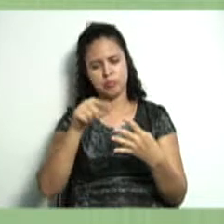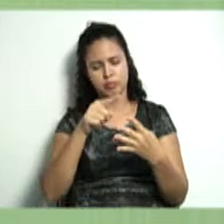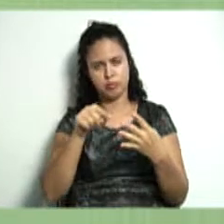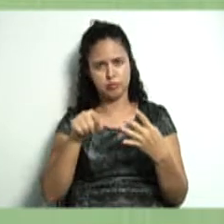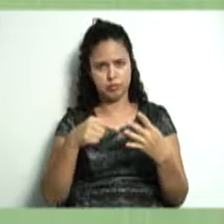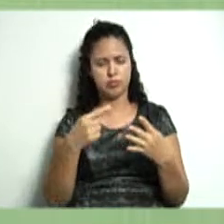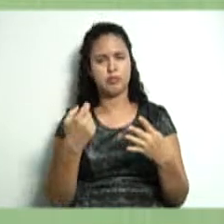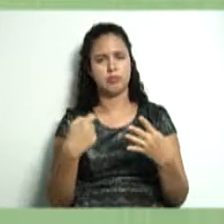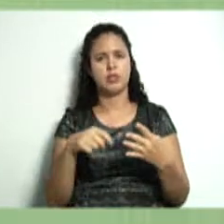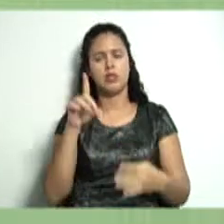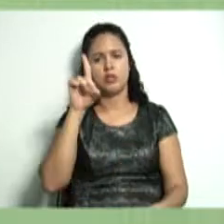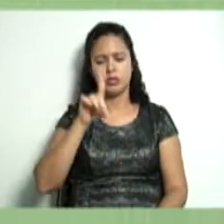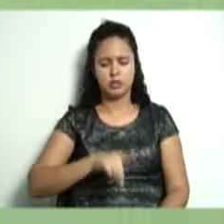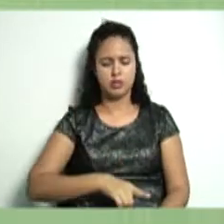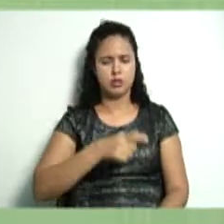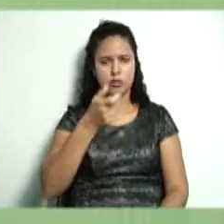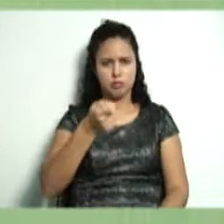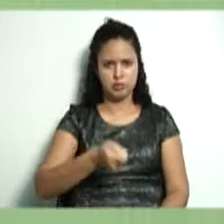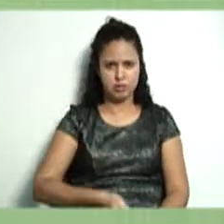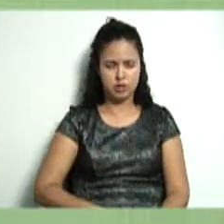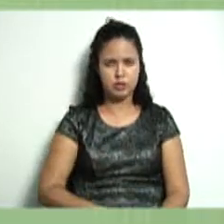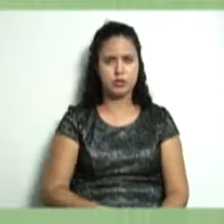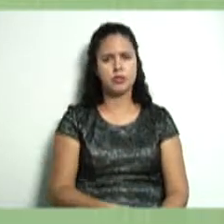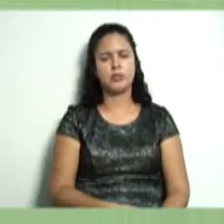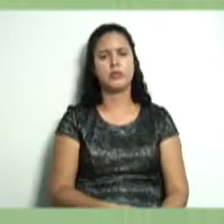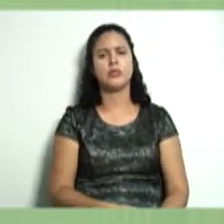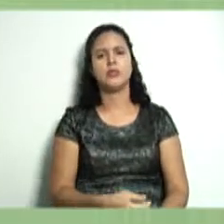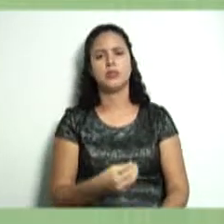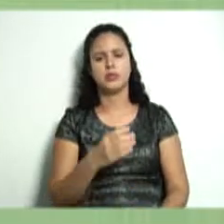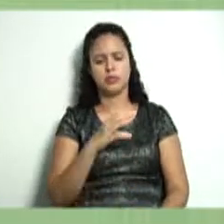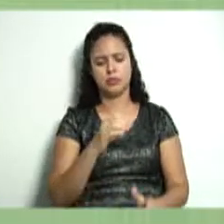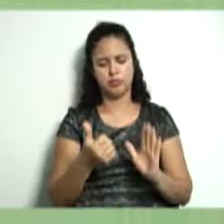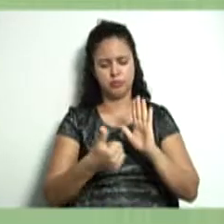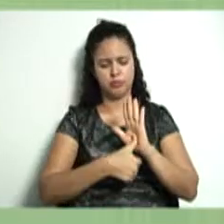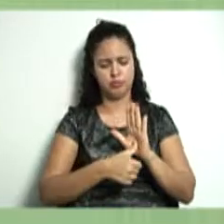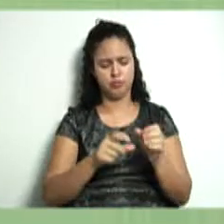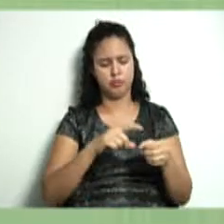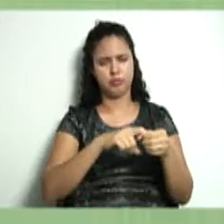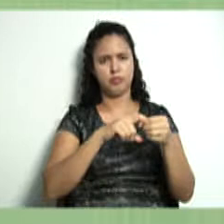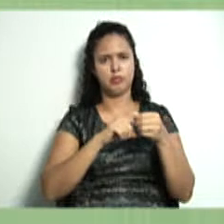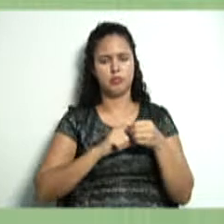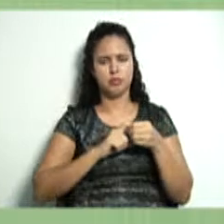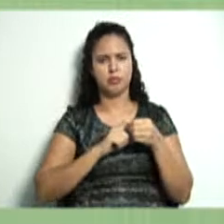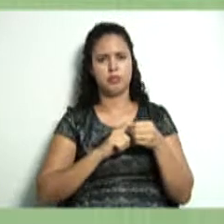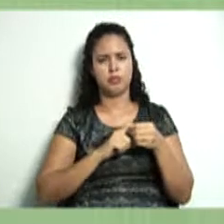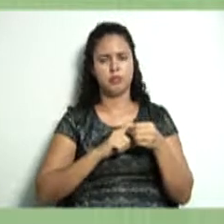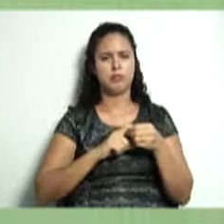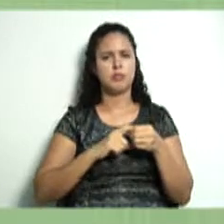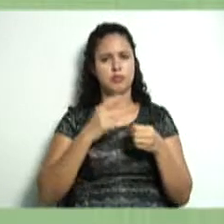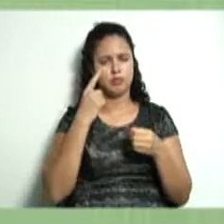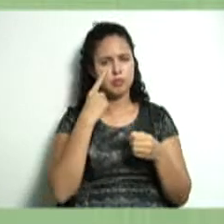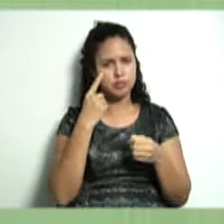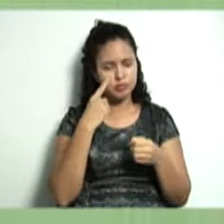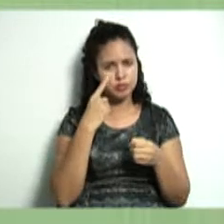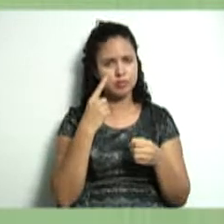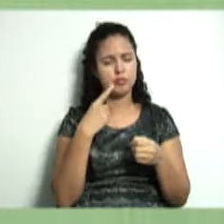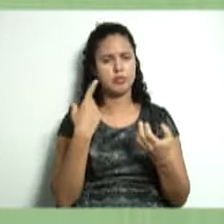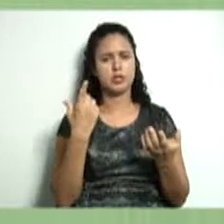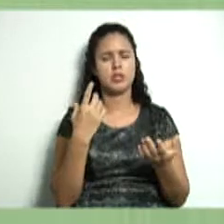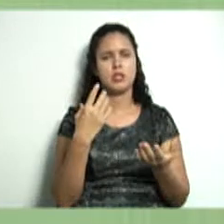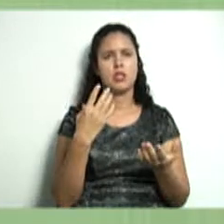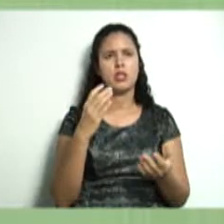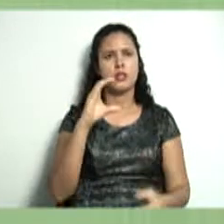direitos, obrigações dos cooperados, marque letra C para certo e E para errado